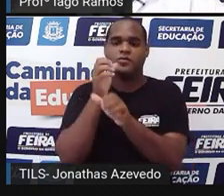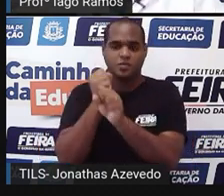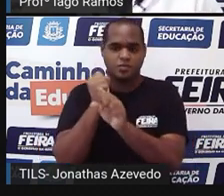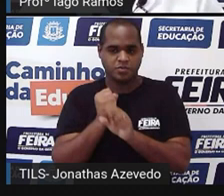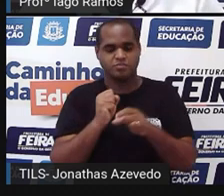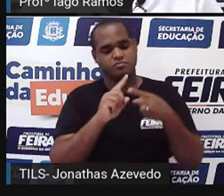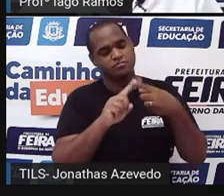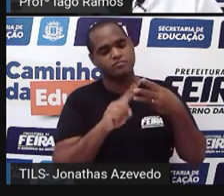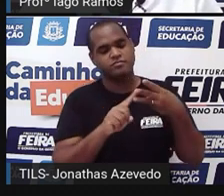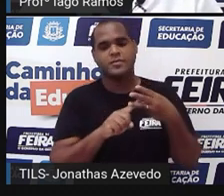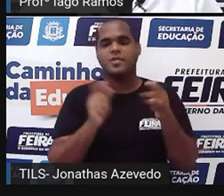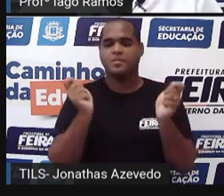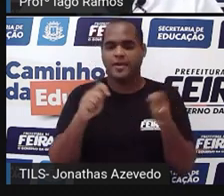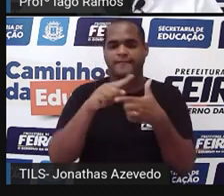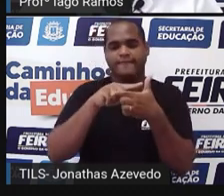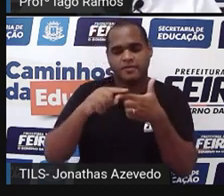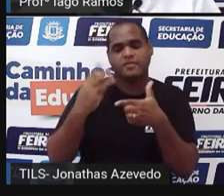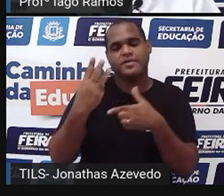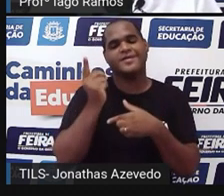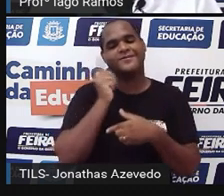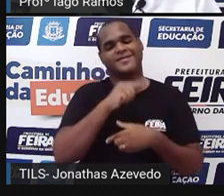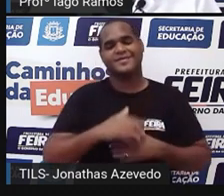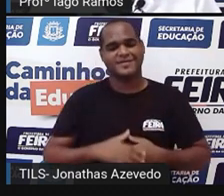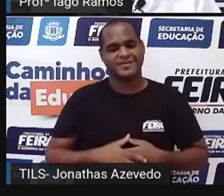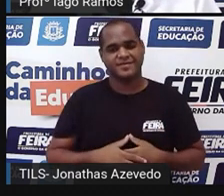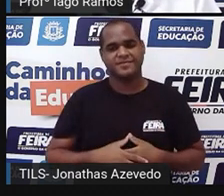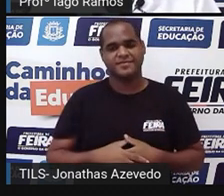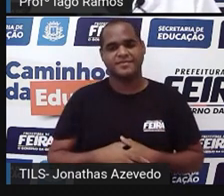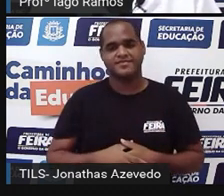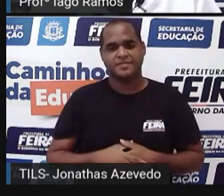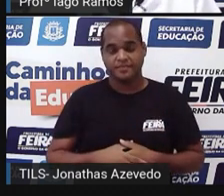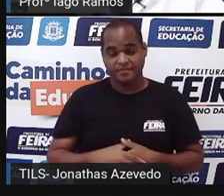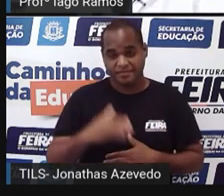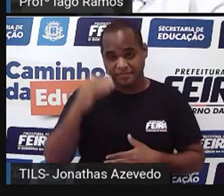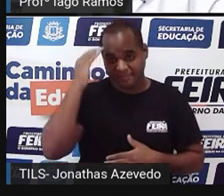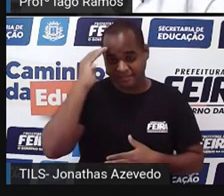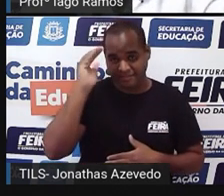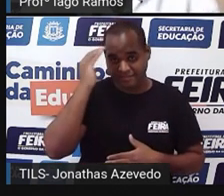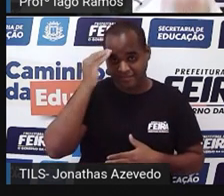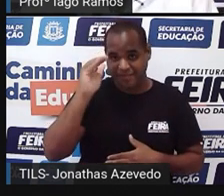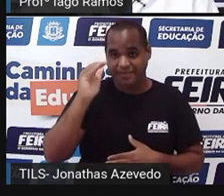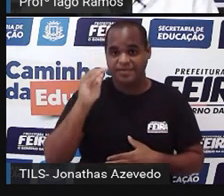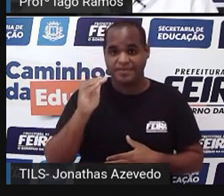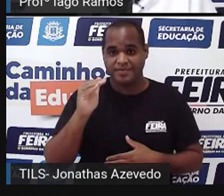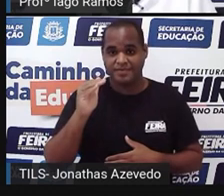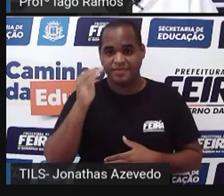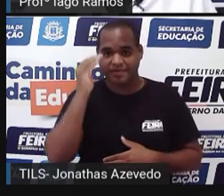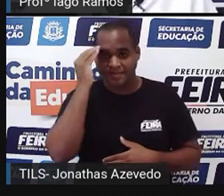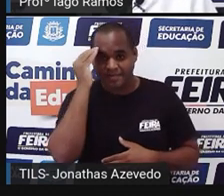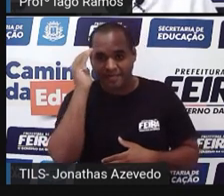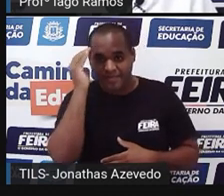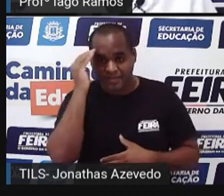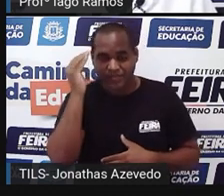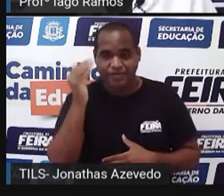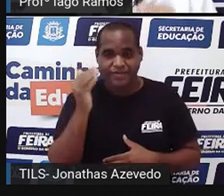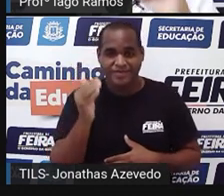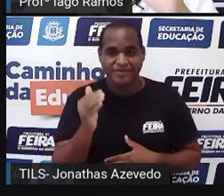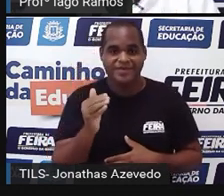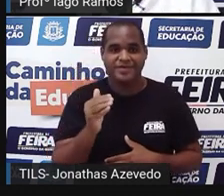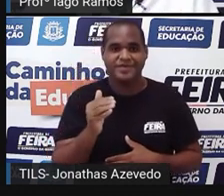três notas dividiu por três certo o Ok bom entendeu